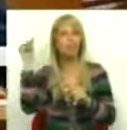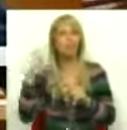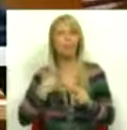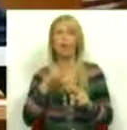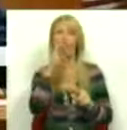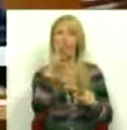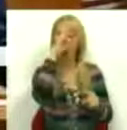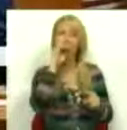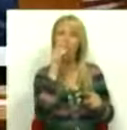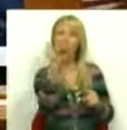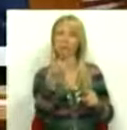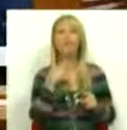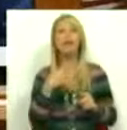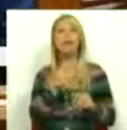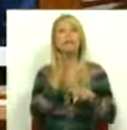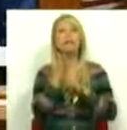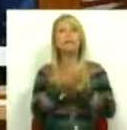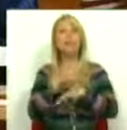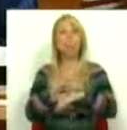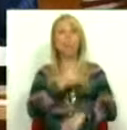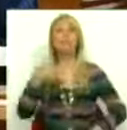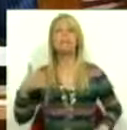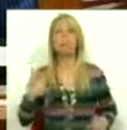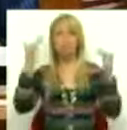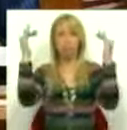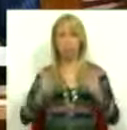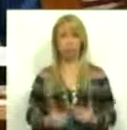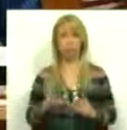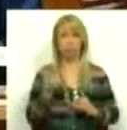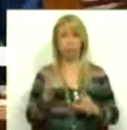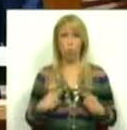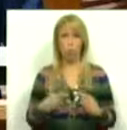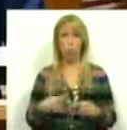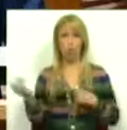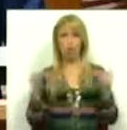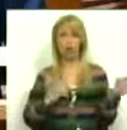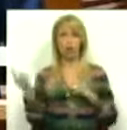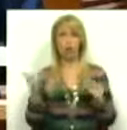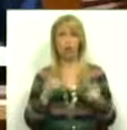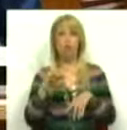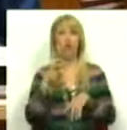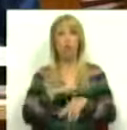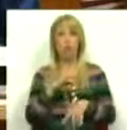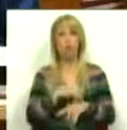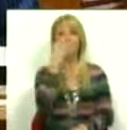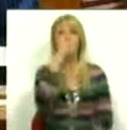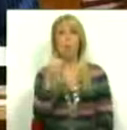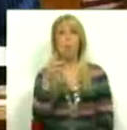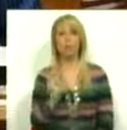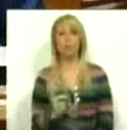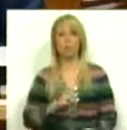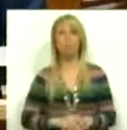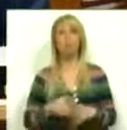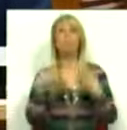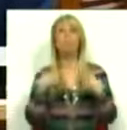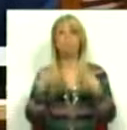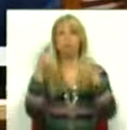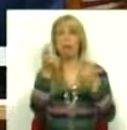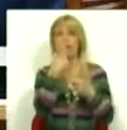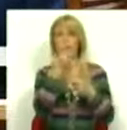do setor da saúde. Reduzir o custo com o transporte de doentes em 1/3. Reduzir a despesa pública com medicamentos